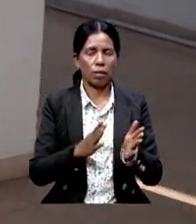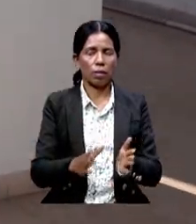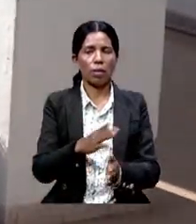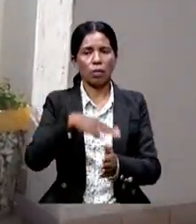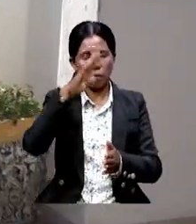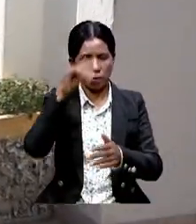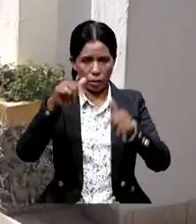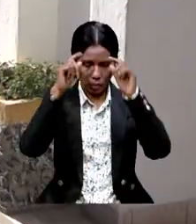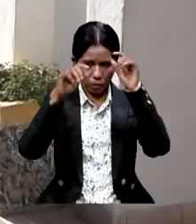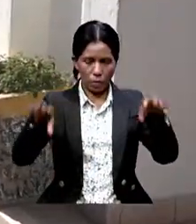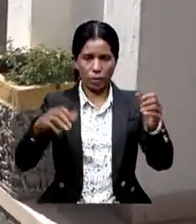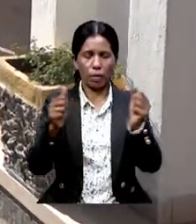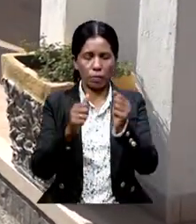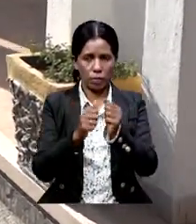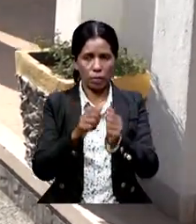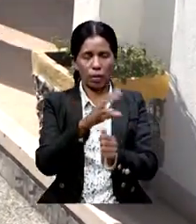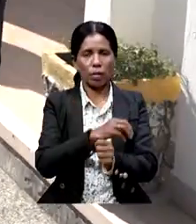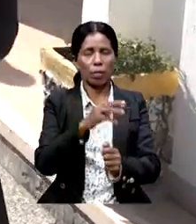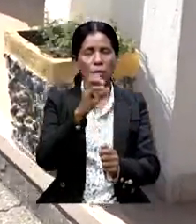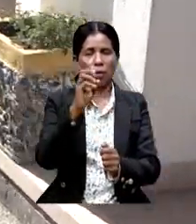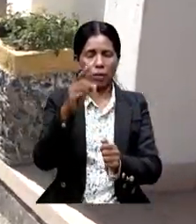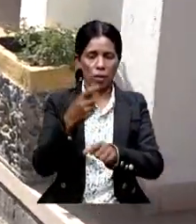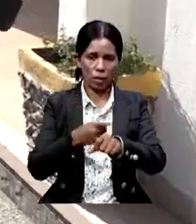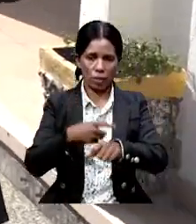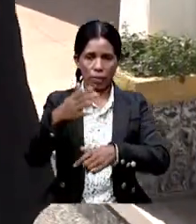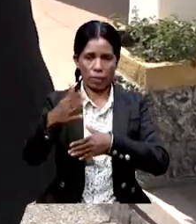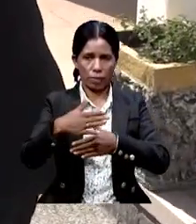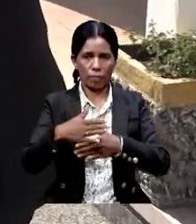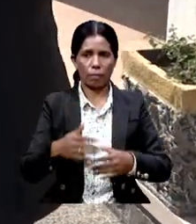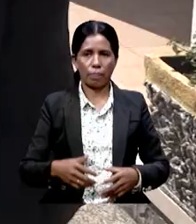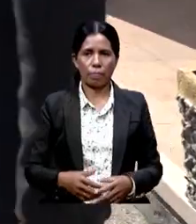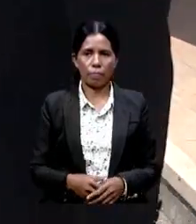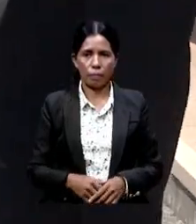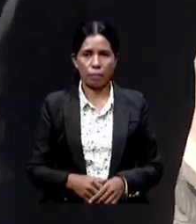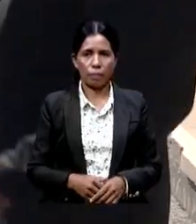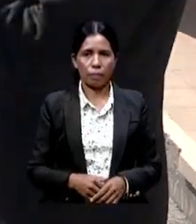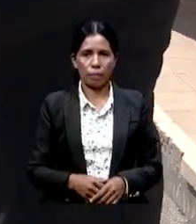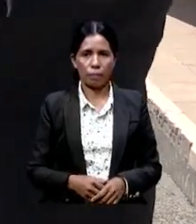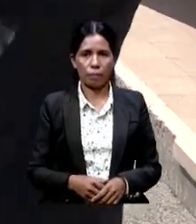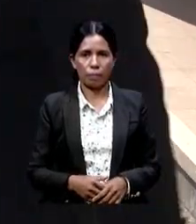resulta acordo ida e a tempo badak. Agustino da Costa, Romualdo Neves, Ziemen.